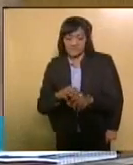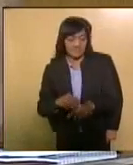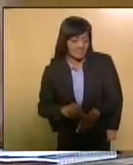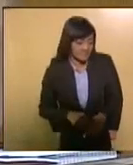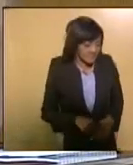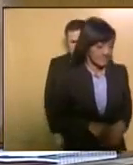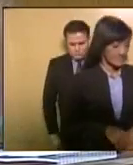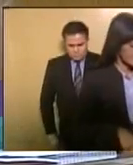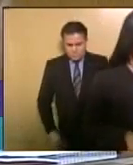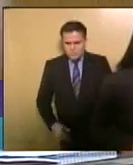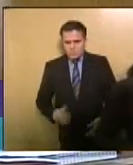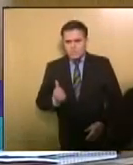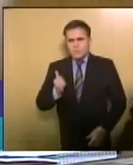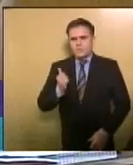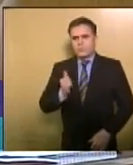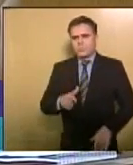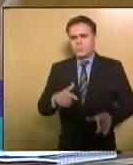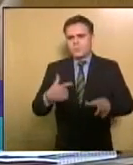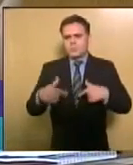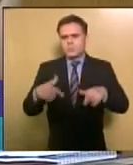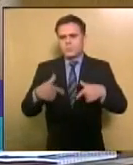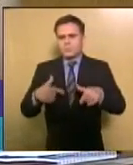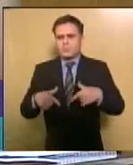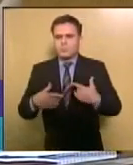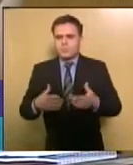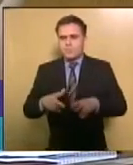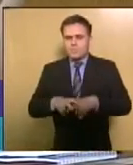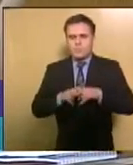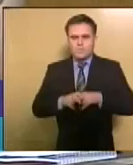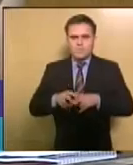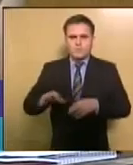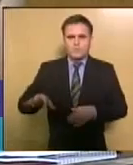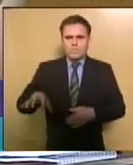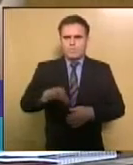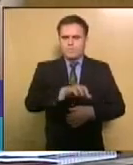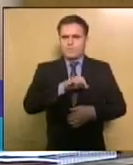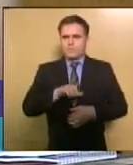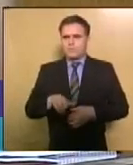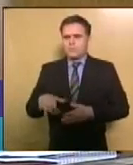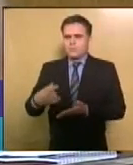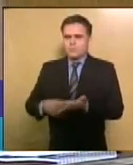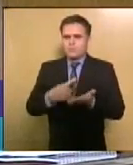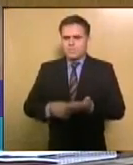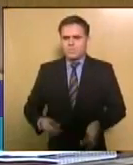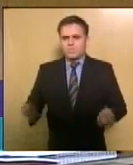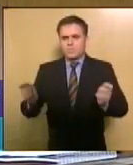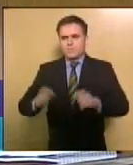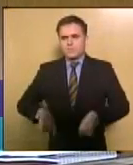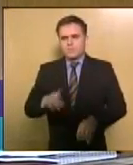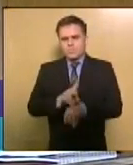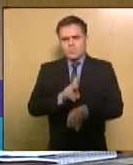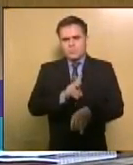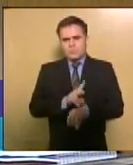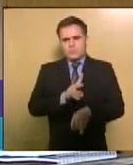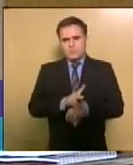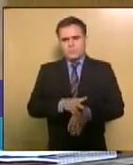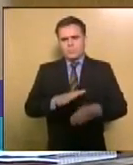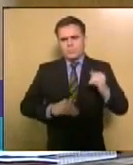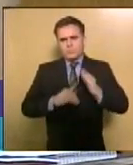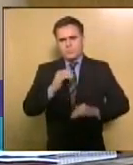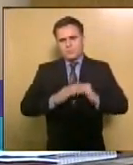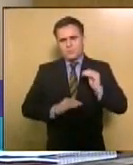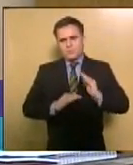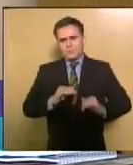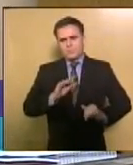de serviço do que em serviço Ou seja as corporações têm sido minimamente capazes de proteger esses profissionais mas quando eles estão